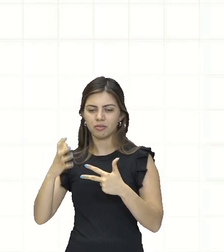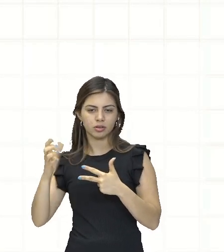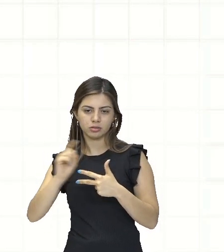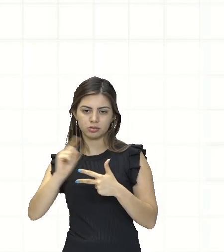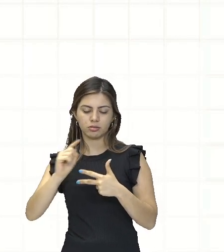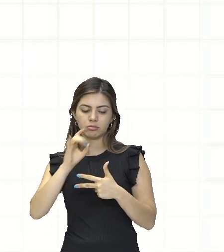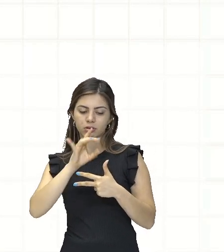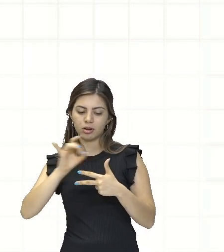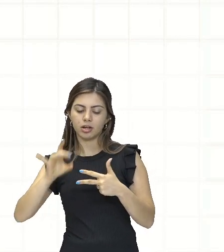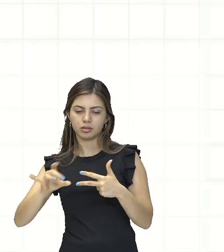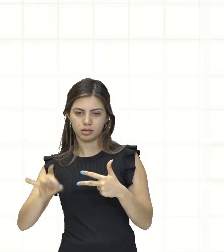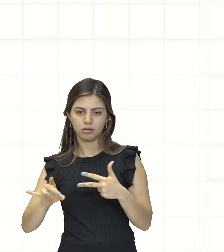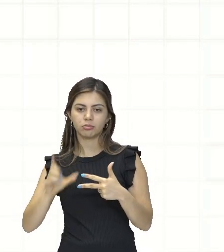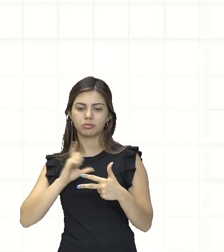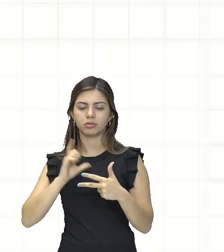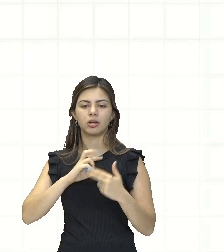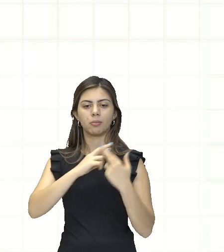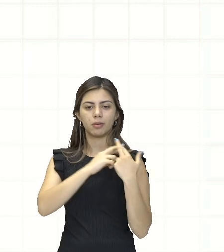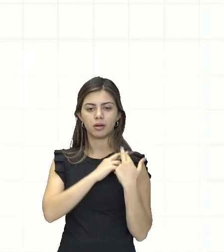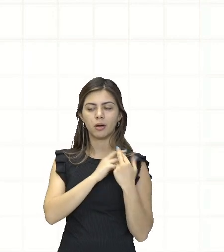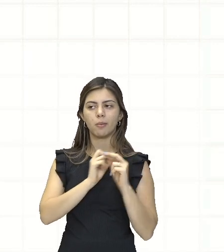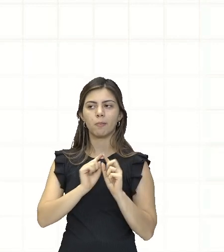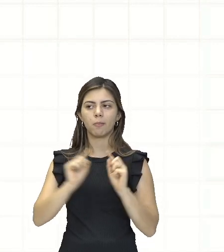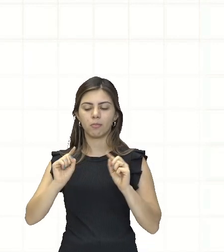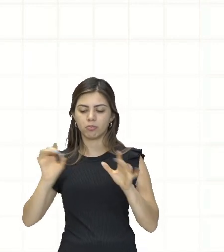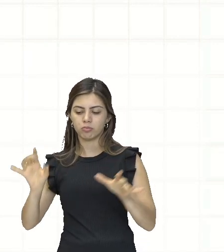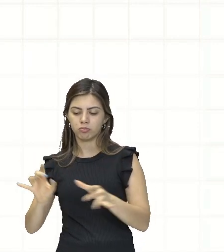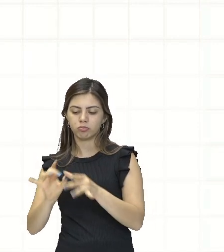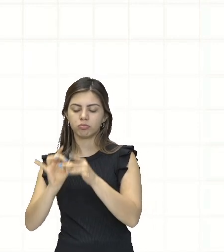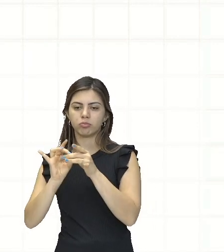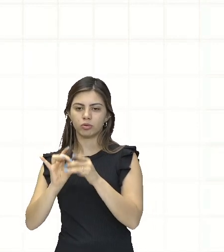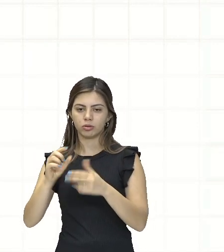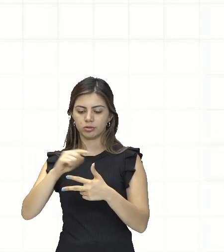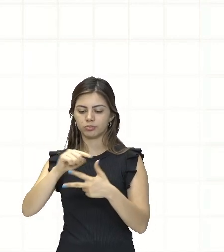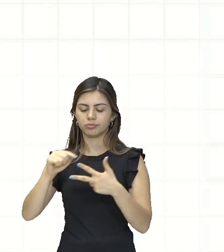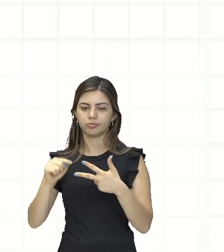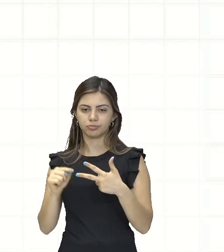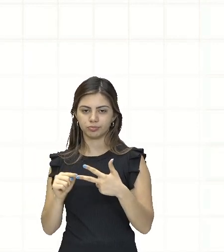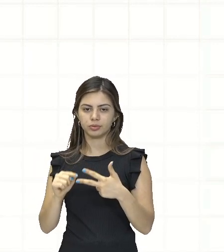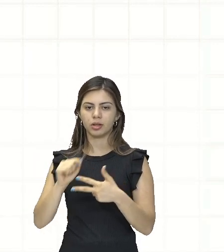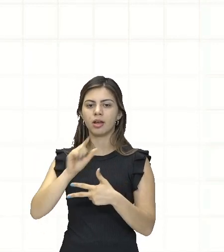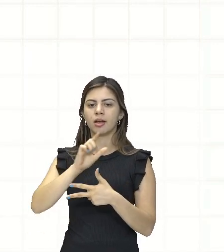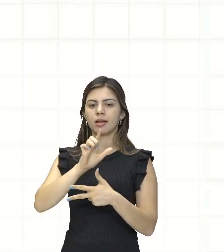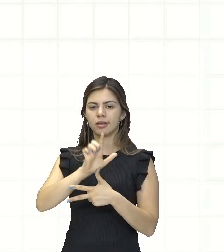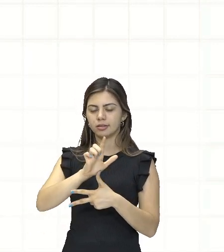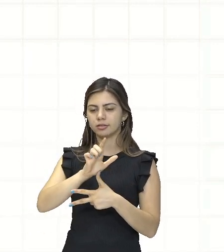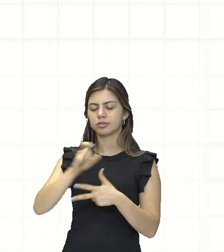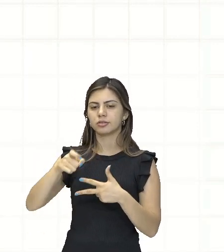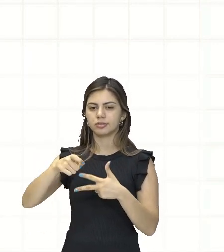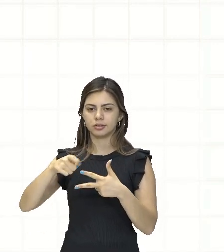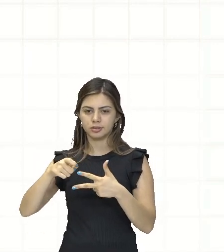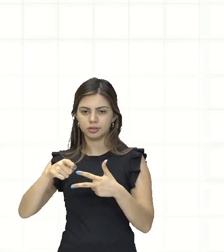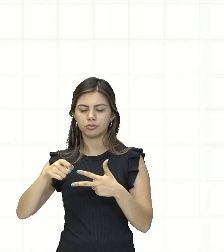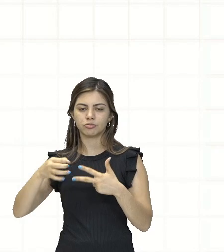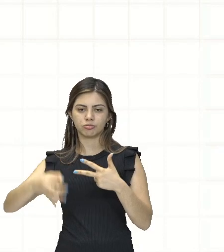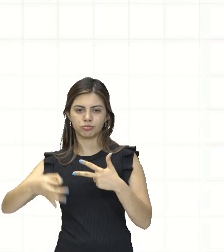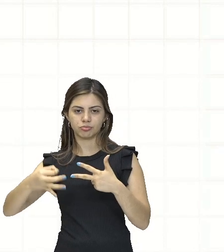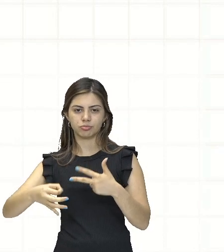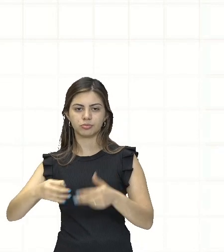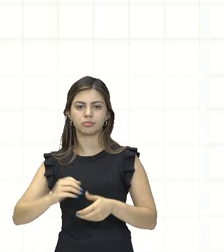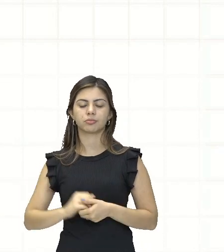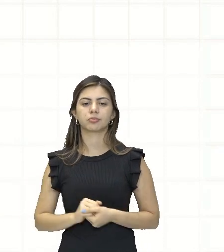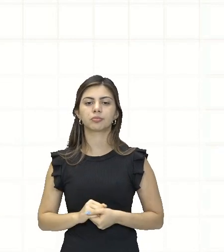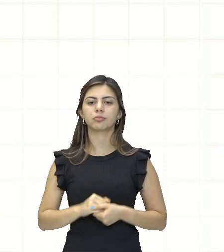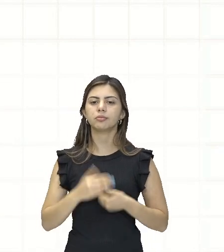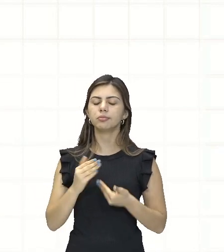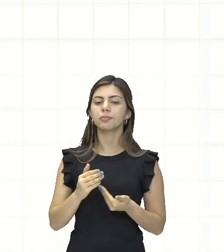entre si, porém, há uma integração entre esses poderes. Em relação à economia, qual